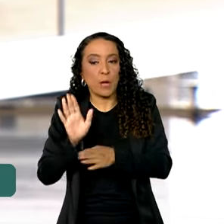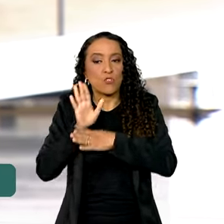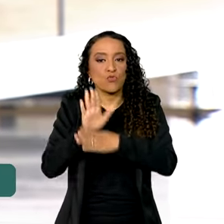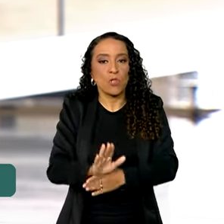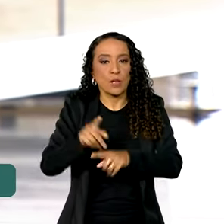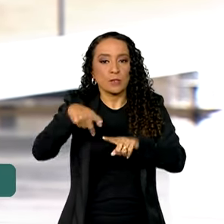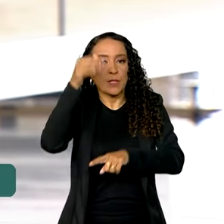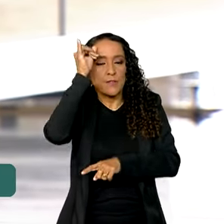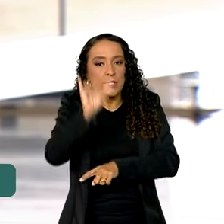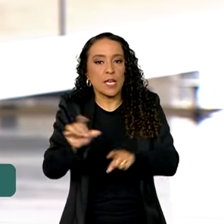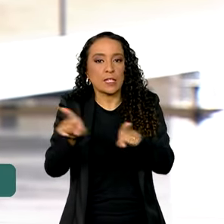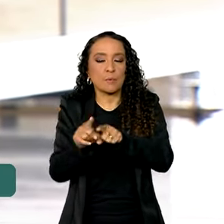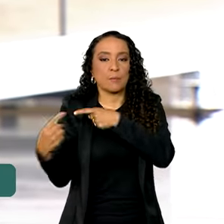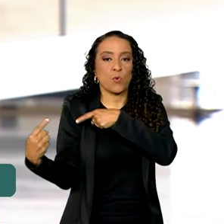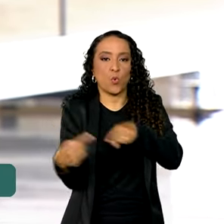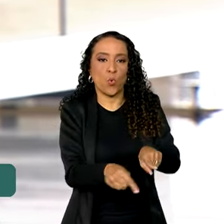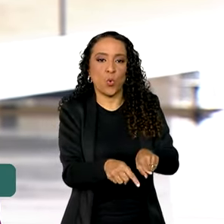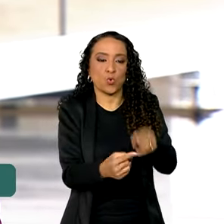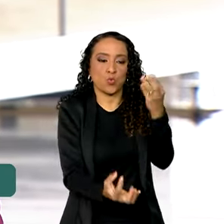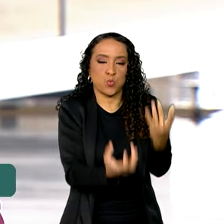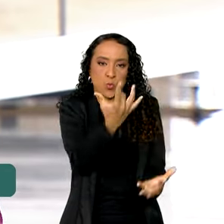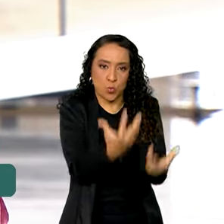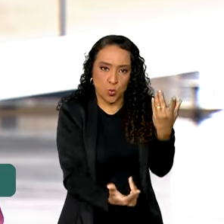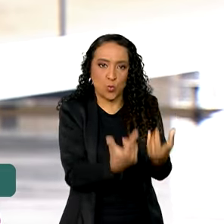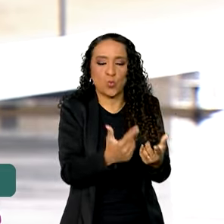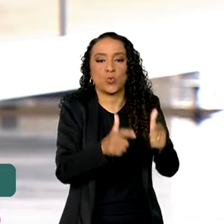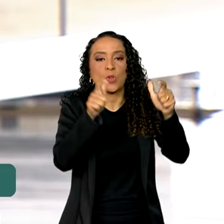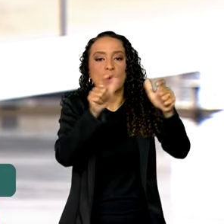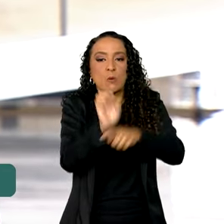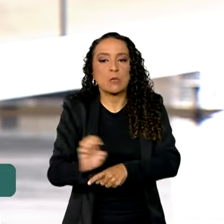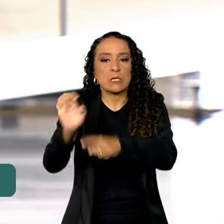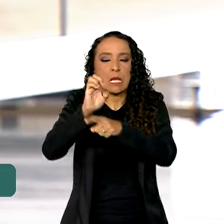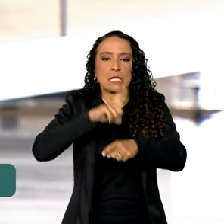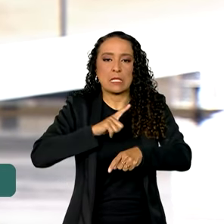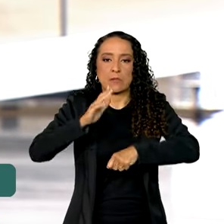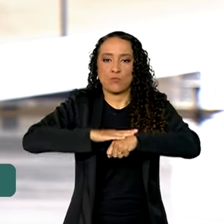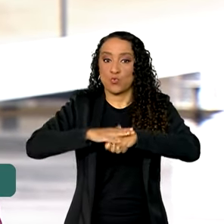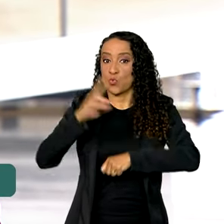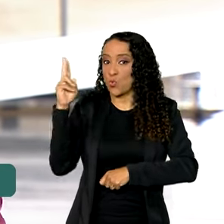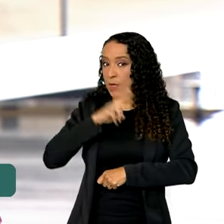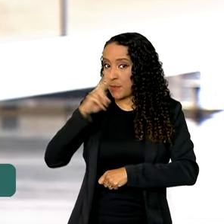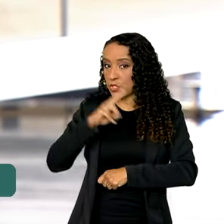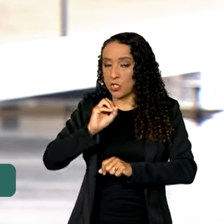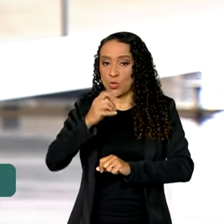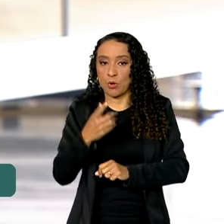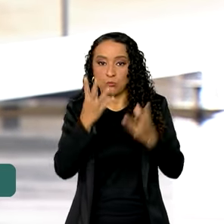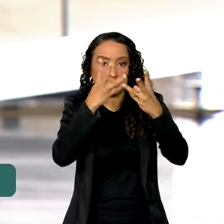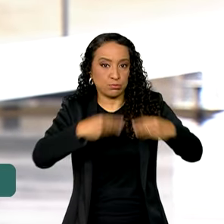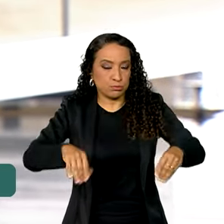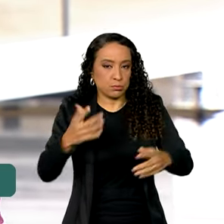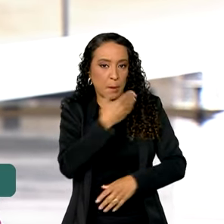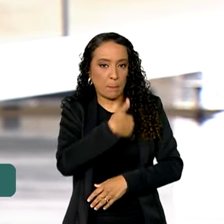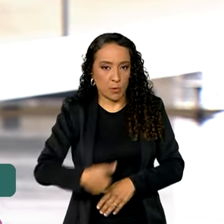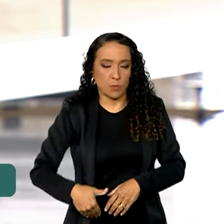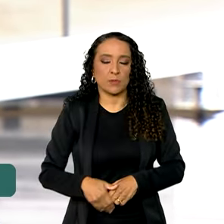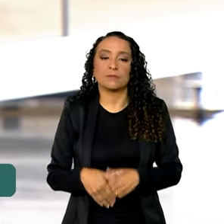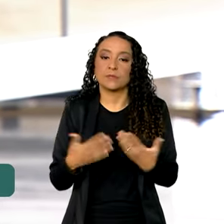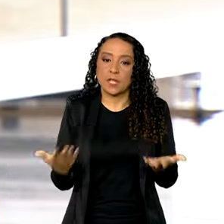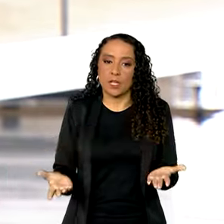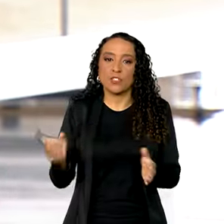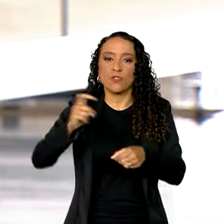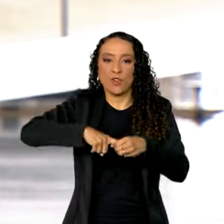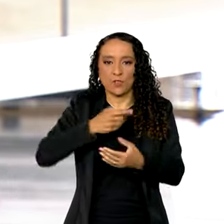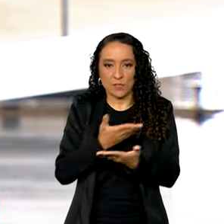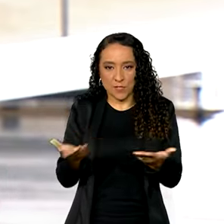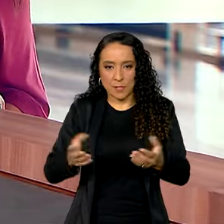na prevenção e combate aos incêndios em estados que estejam em situação de emergência ou calamidade pública. É isso, Vanessa. Eu